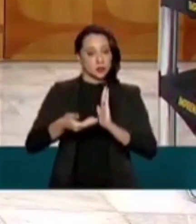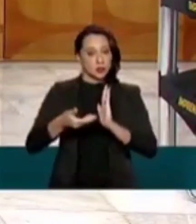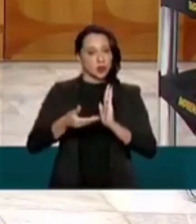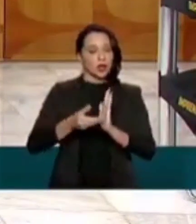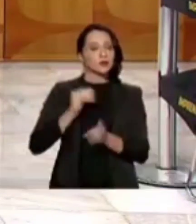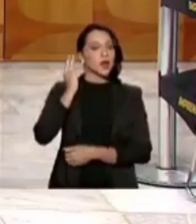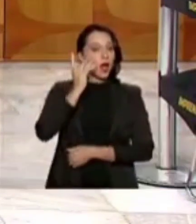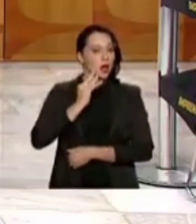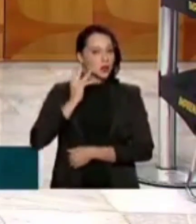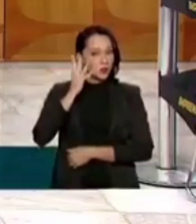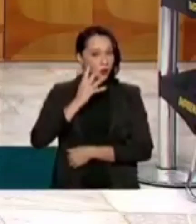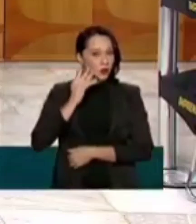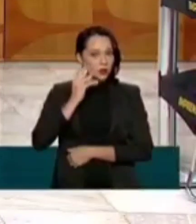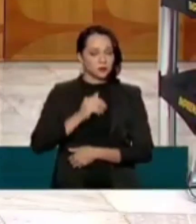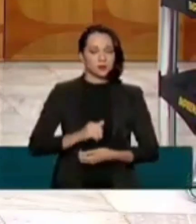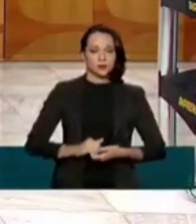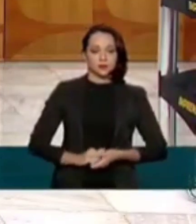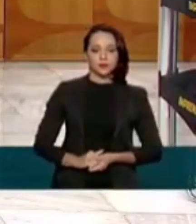Lira.